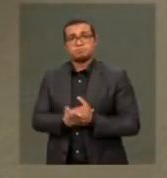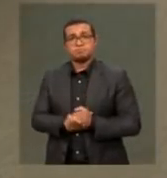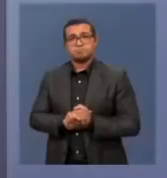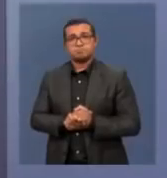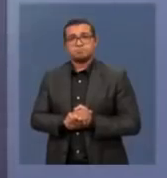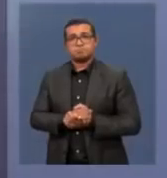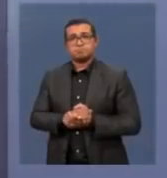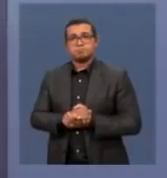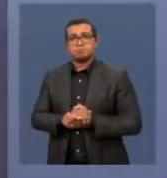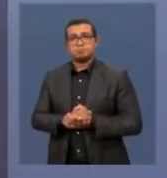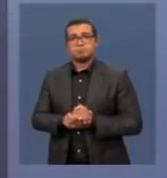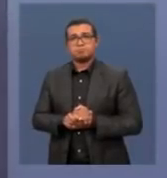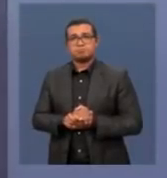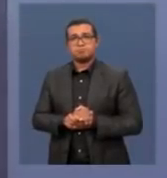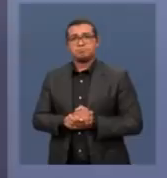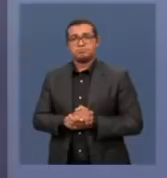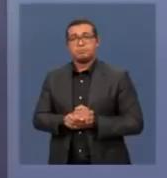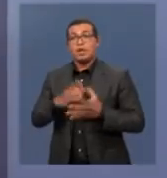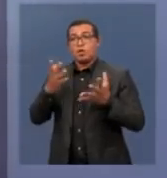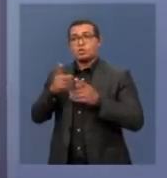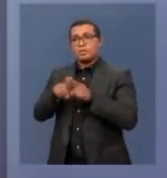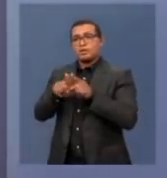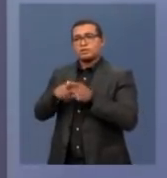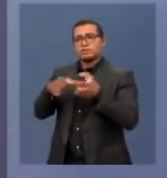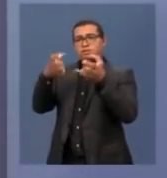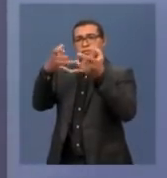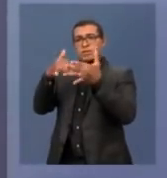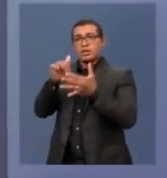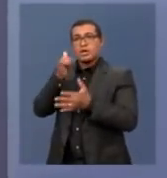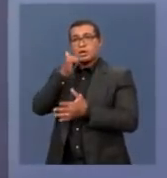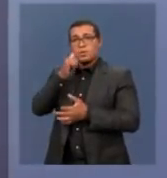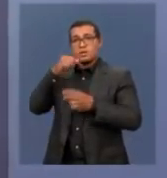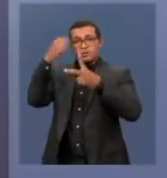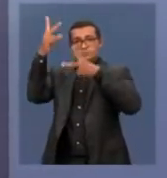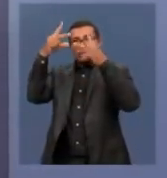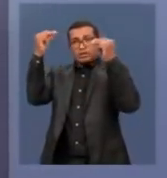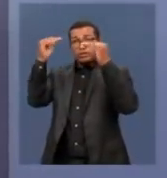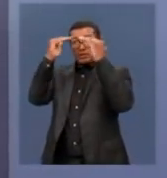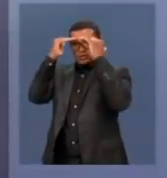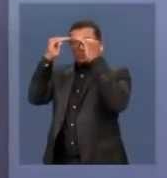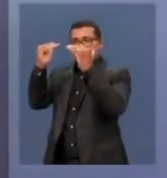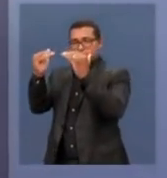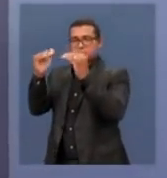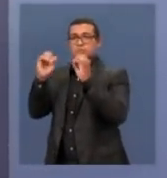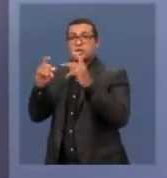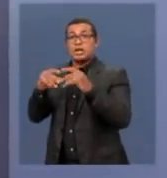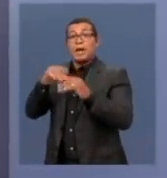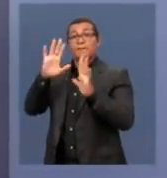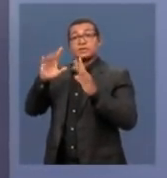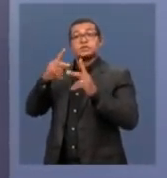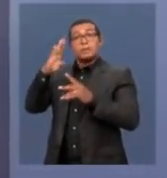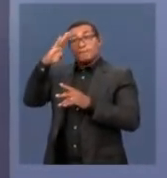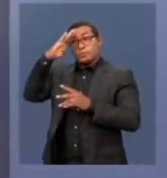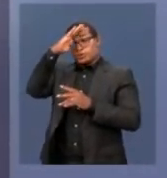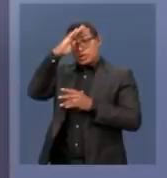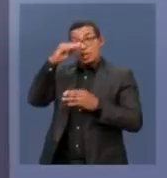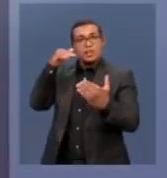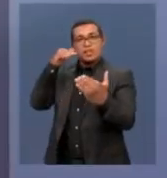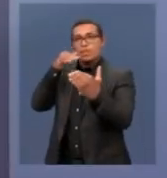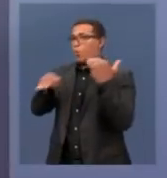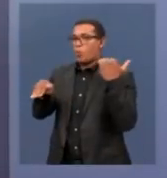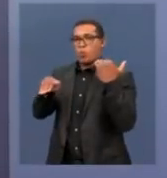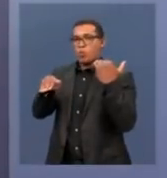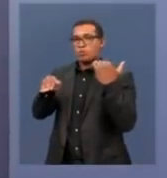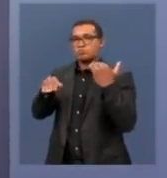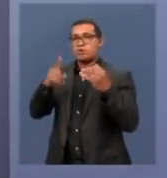tréplica eu quero dizer pra jaqueline respeitosamente que jair bolsonaro não concordou jair bolsonaro não autorizou